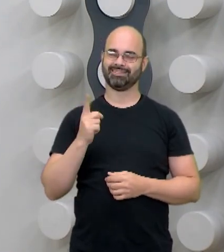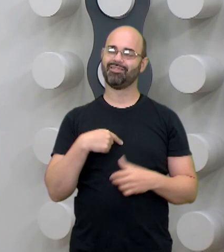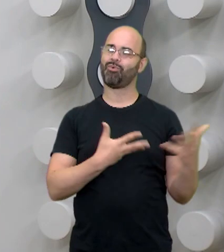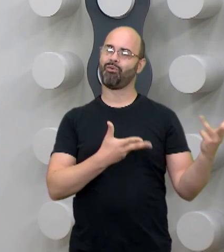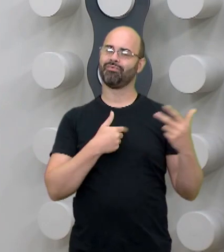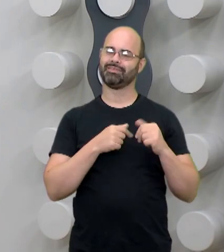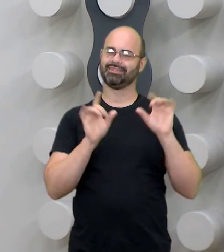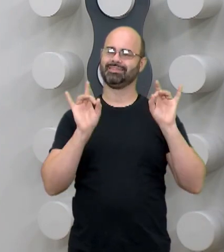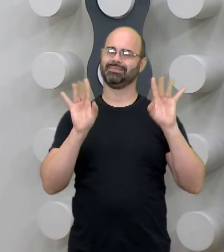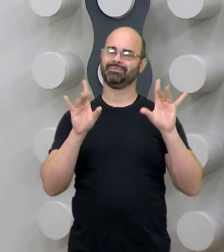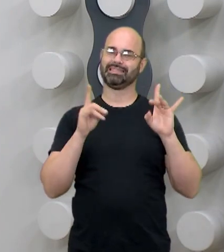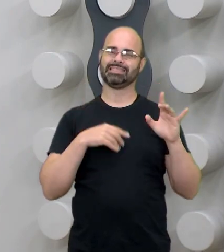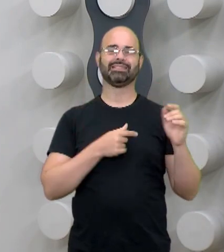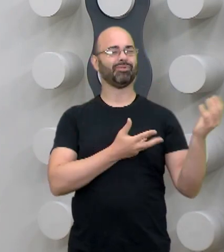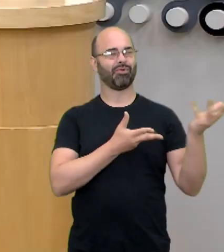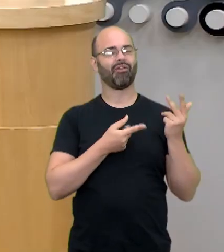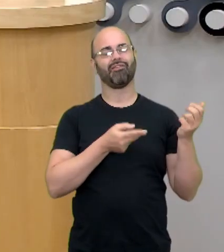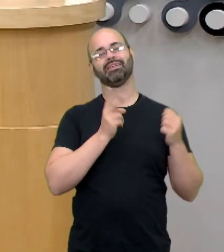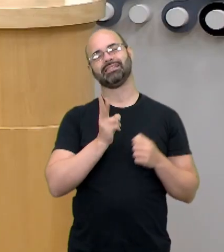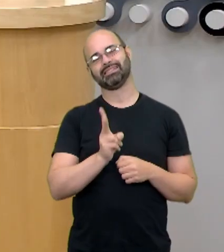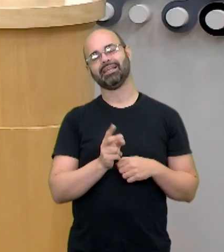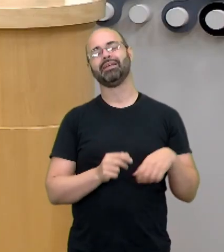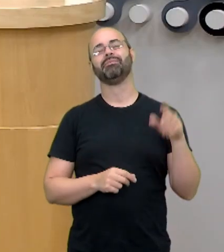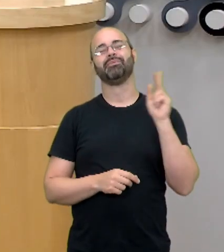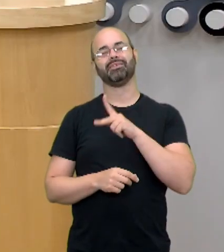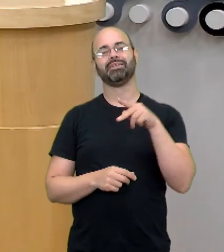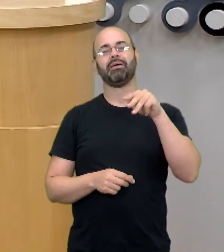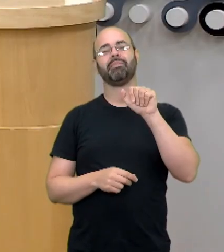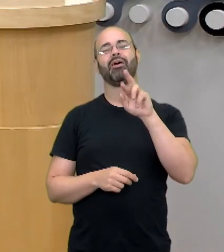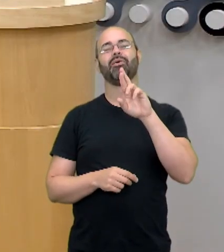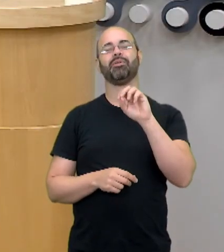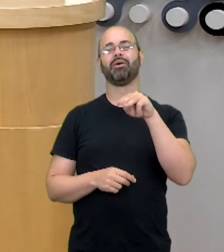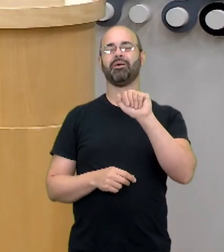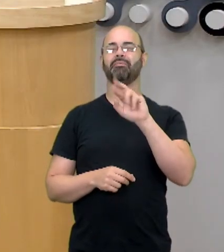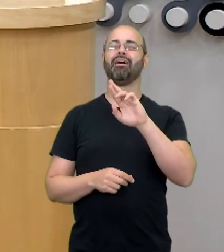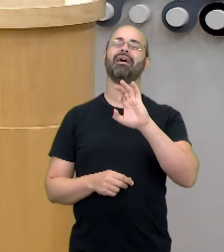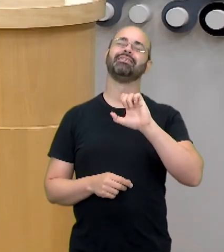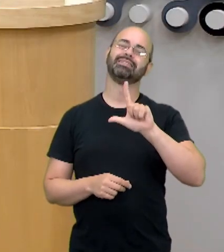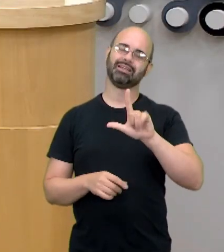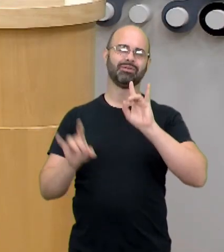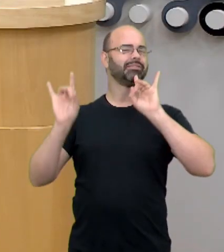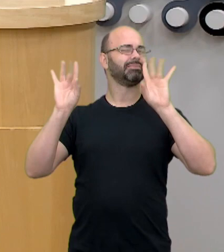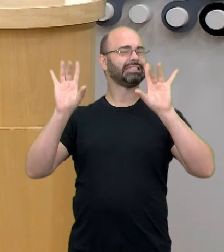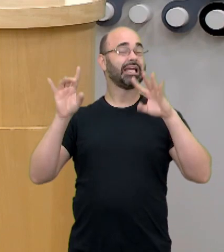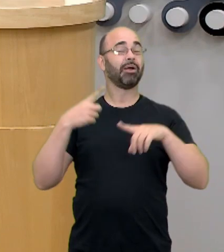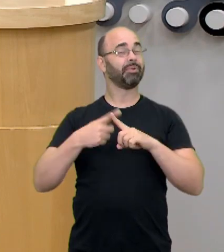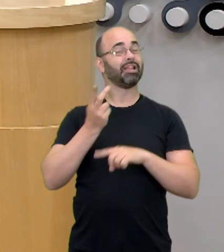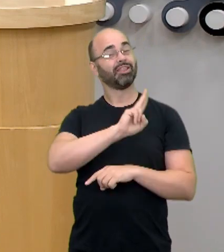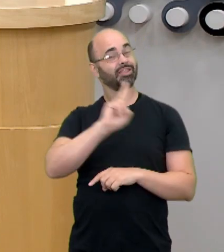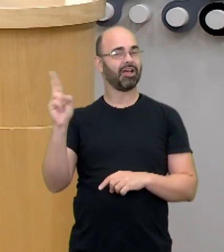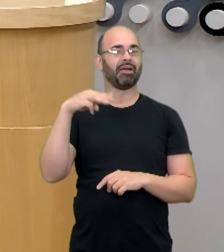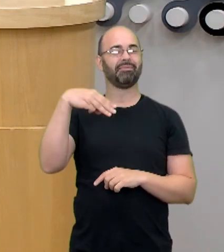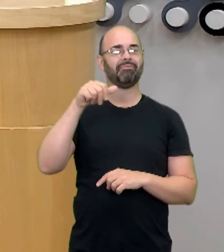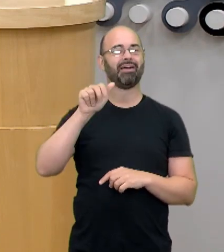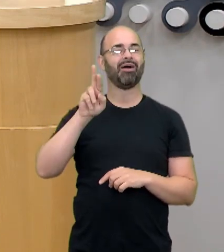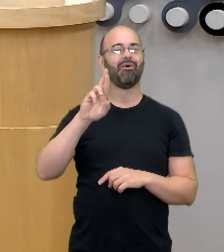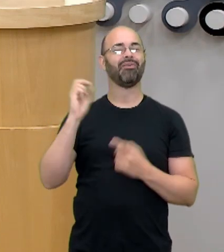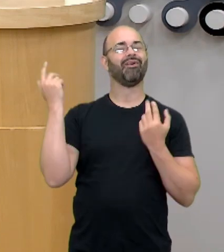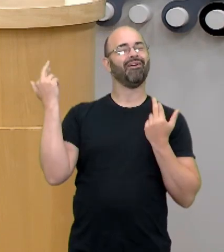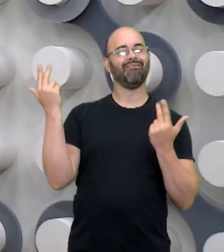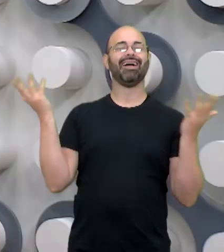comigo aqui nas aulas, o professor Mauro Marcel. Muito obrigado, professor. E é especial porque chama Mauro, já começa por aí, verdade, né? Então,